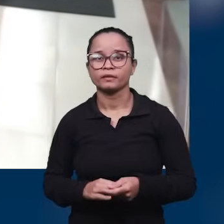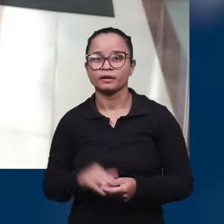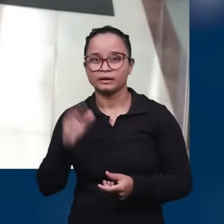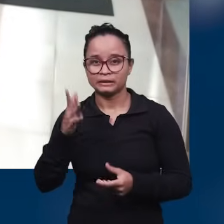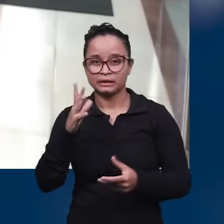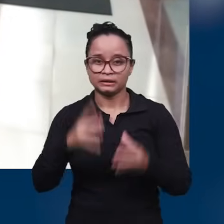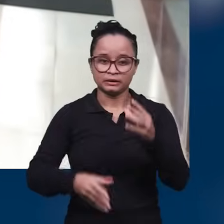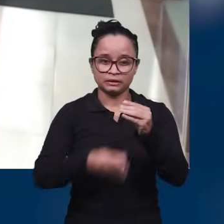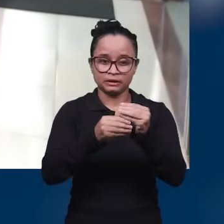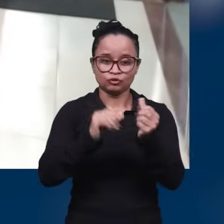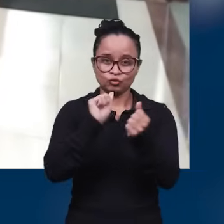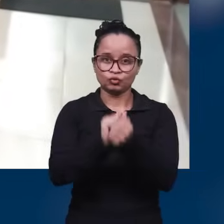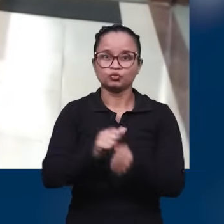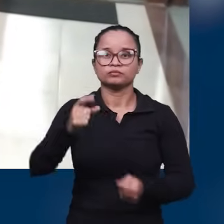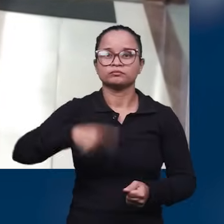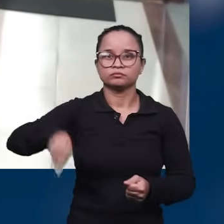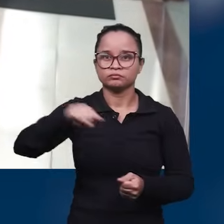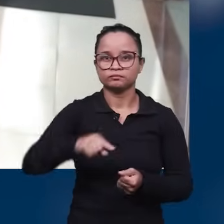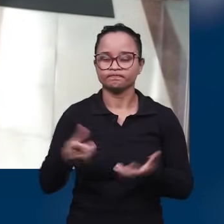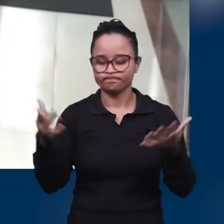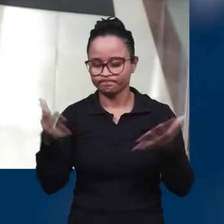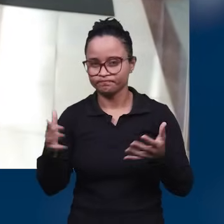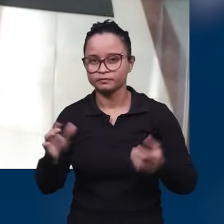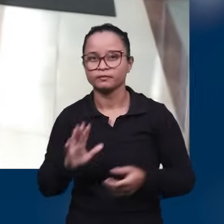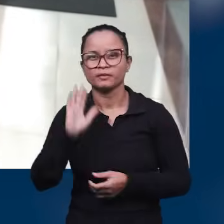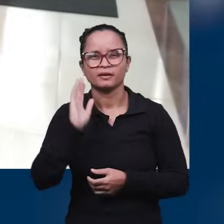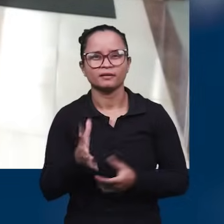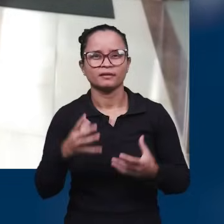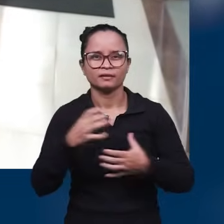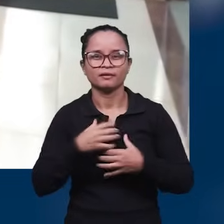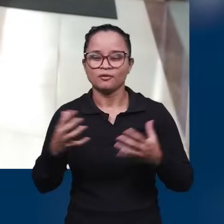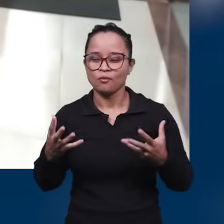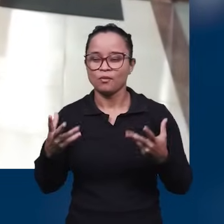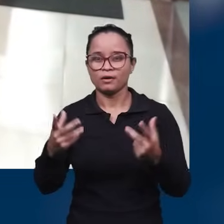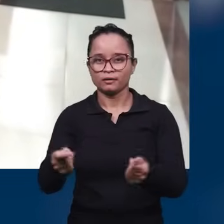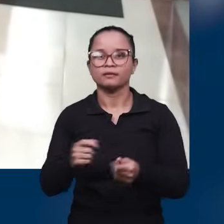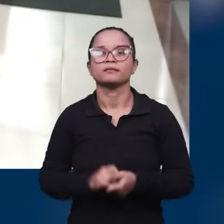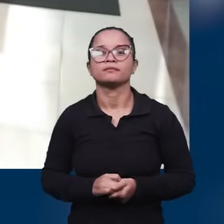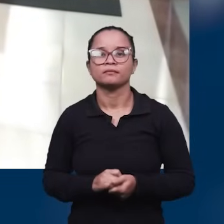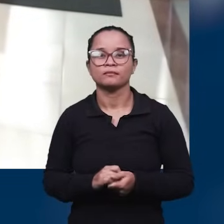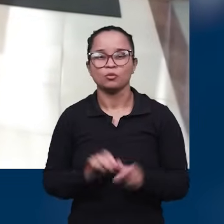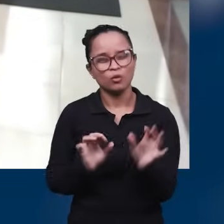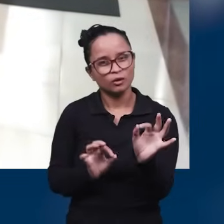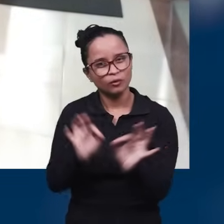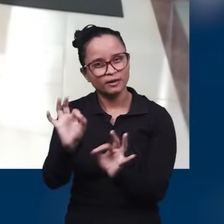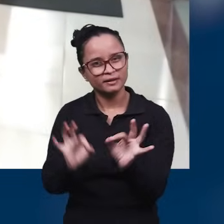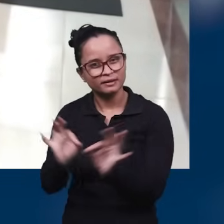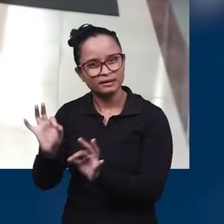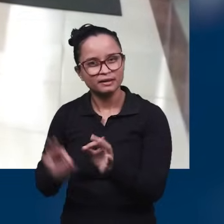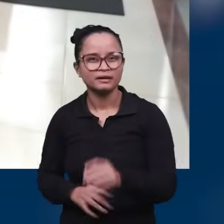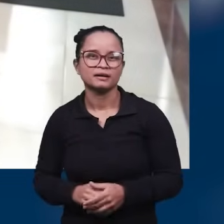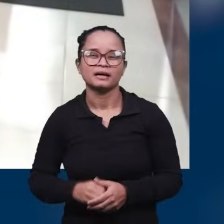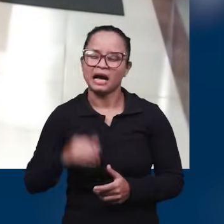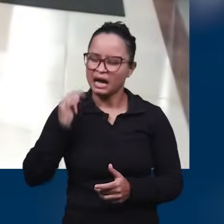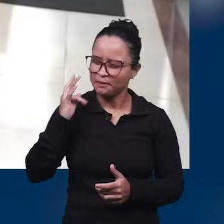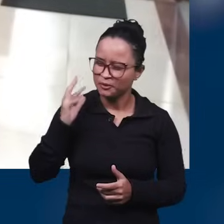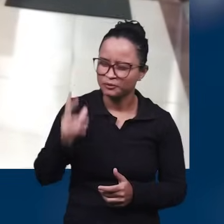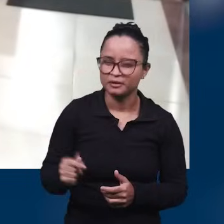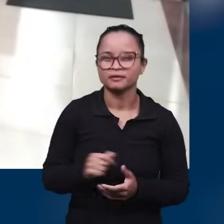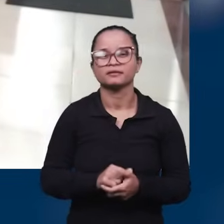a organização, ali a madrugada, né? As evangelizações, os